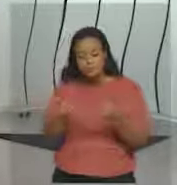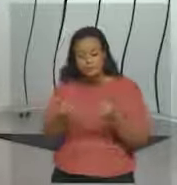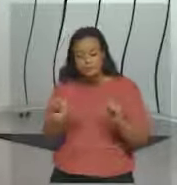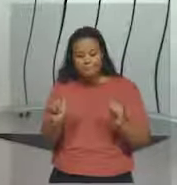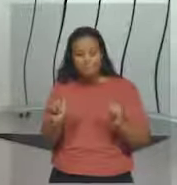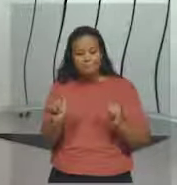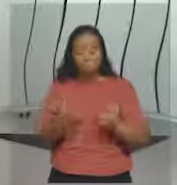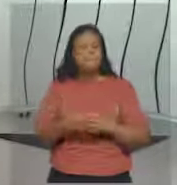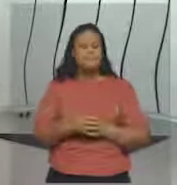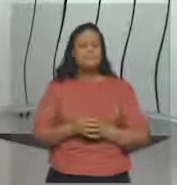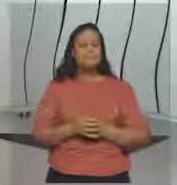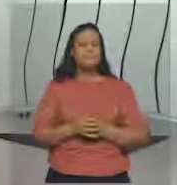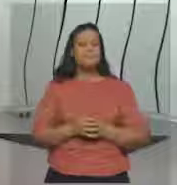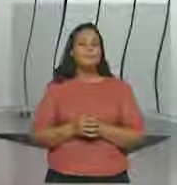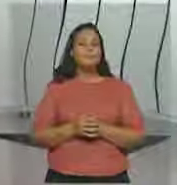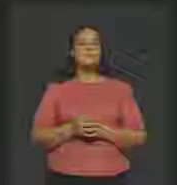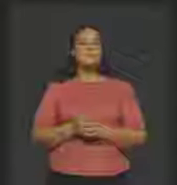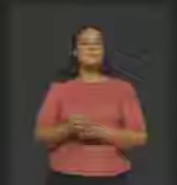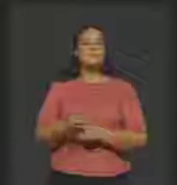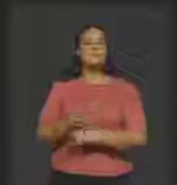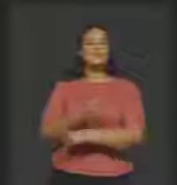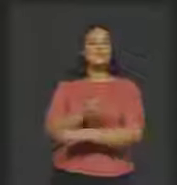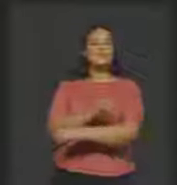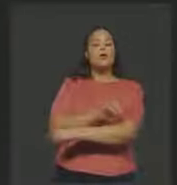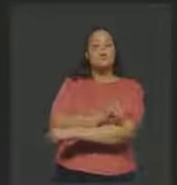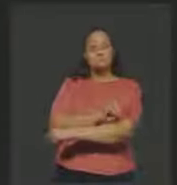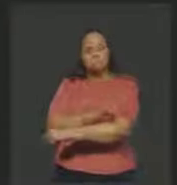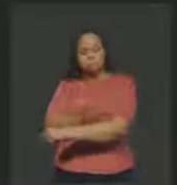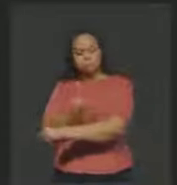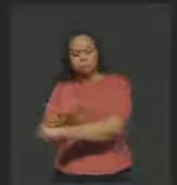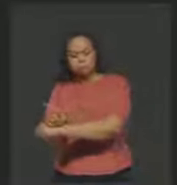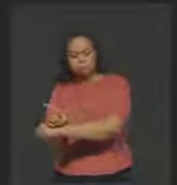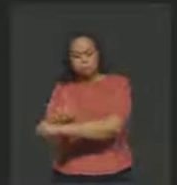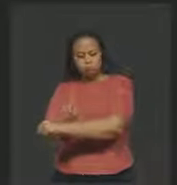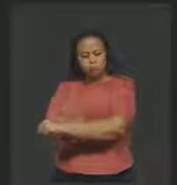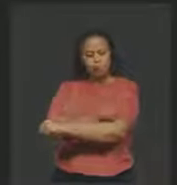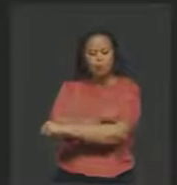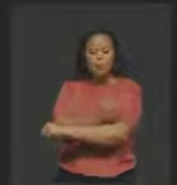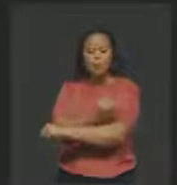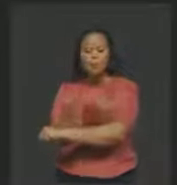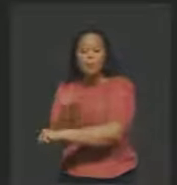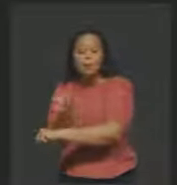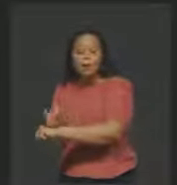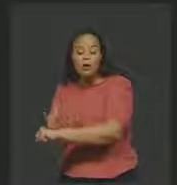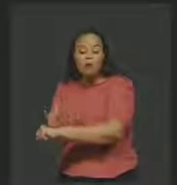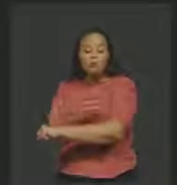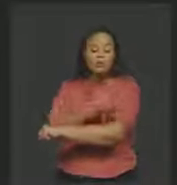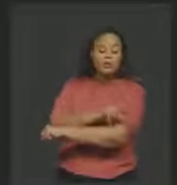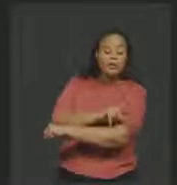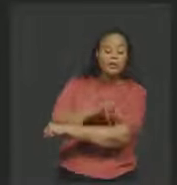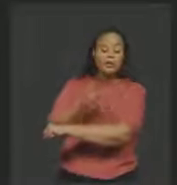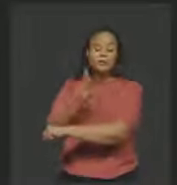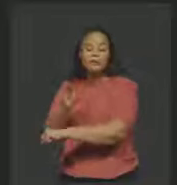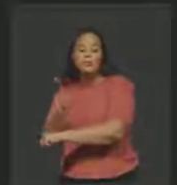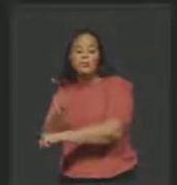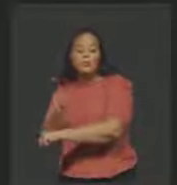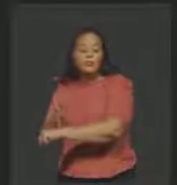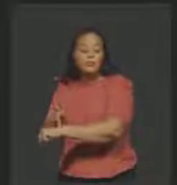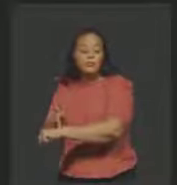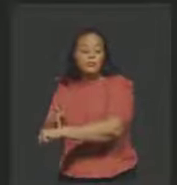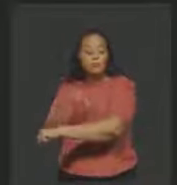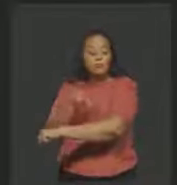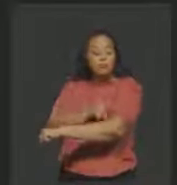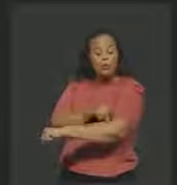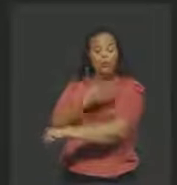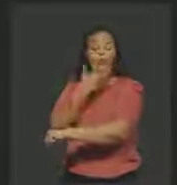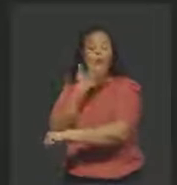finalmente nós temos aqui o voltímetro, que é um aparelho que é usado para medir a diferença de potencial entre dois pontos, medir a